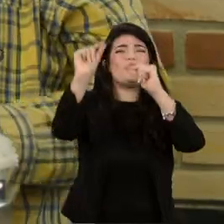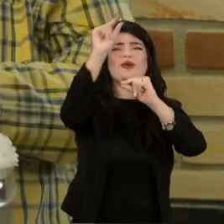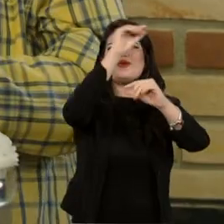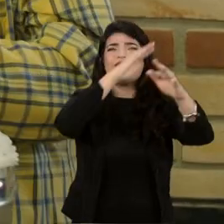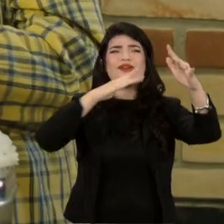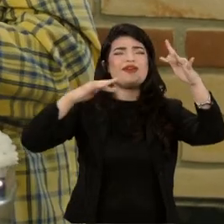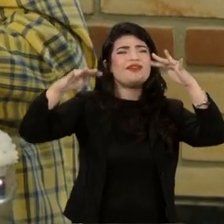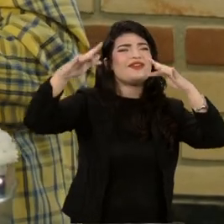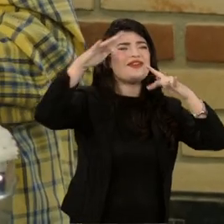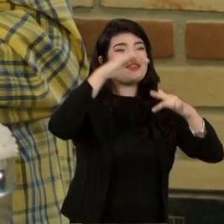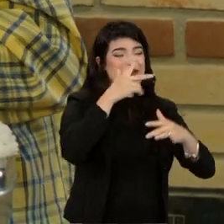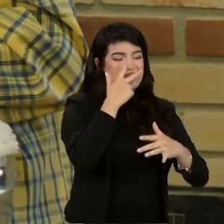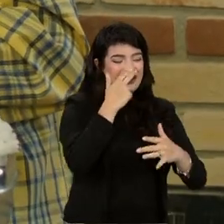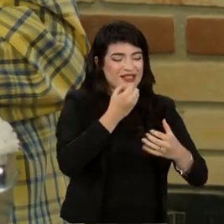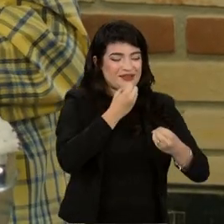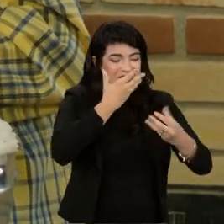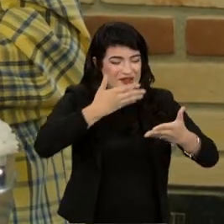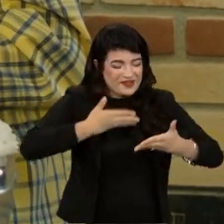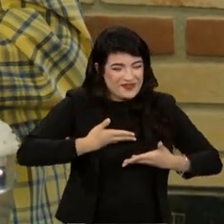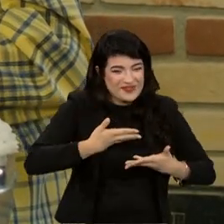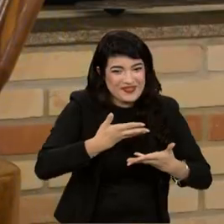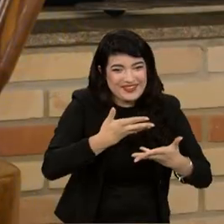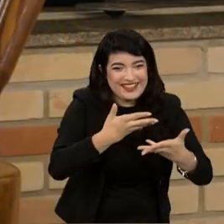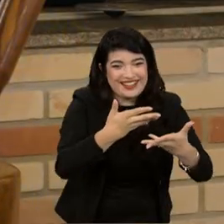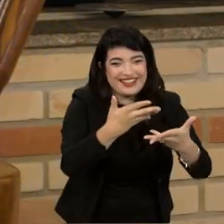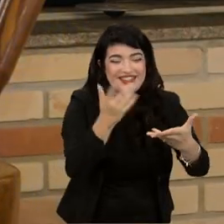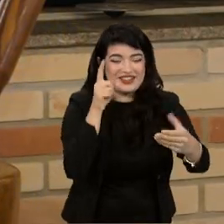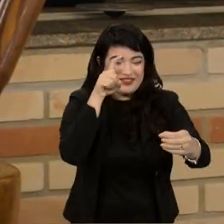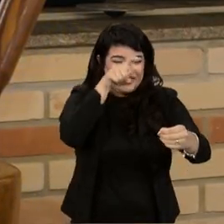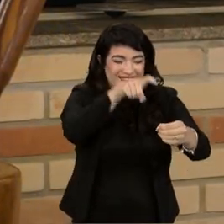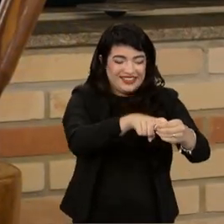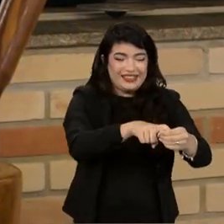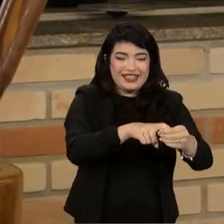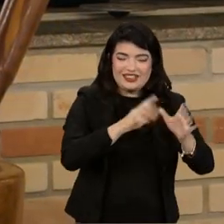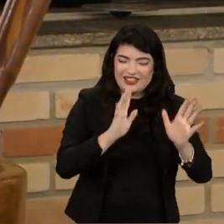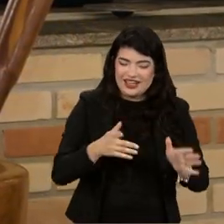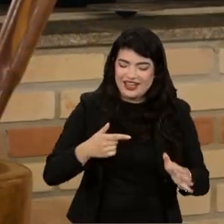dizer meu amigo voltou.